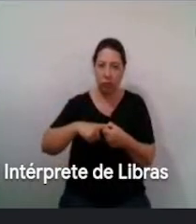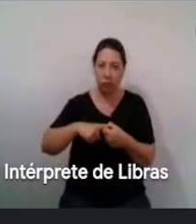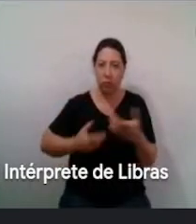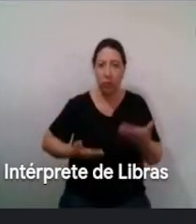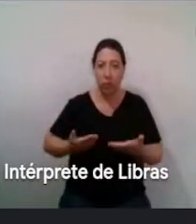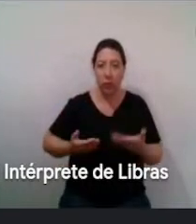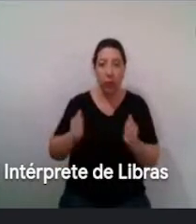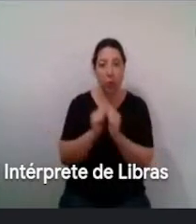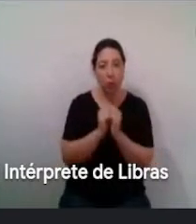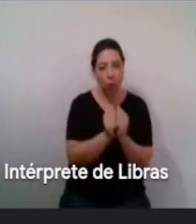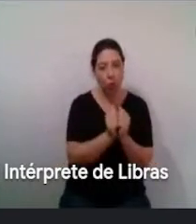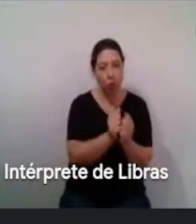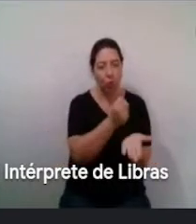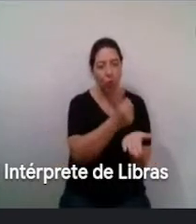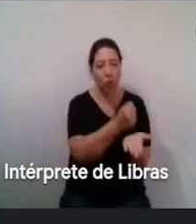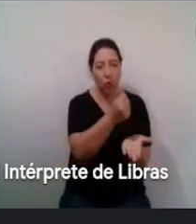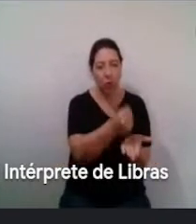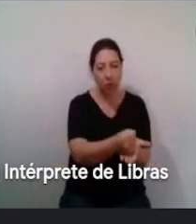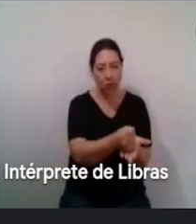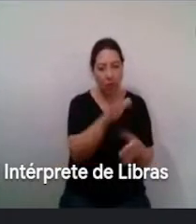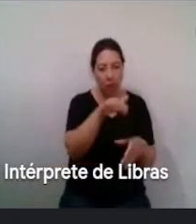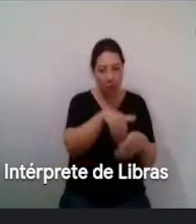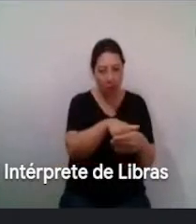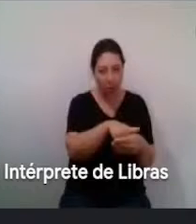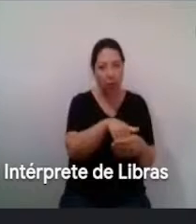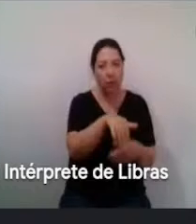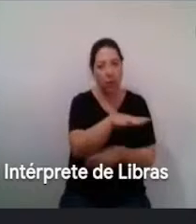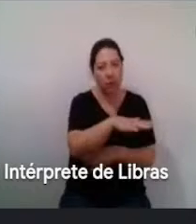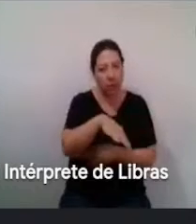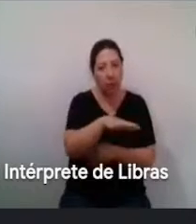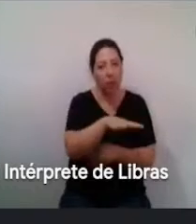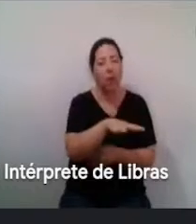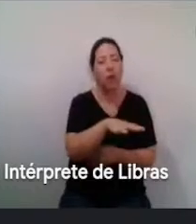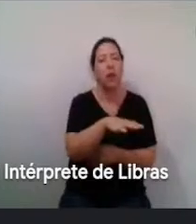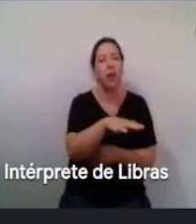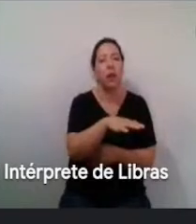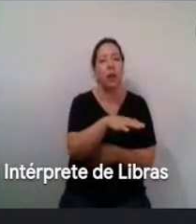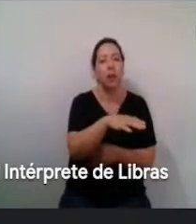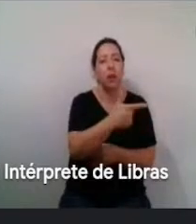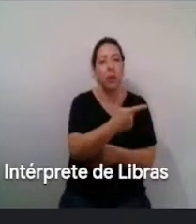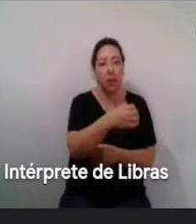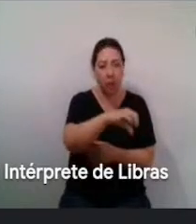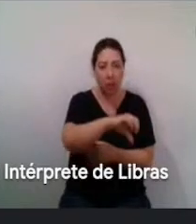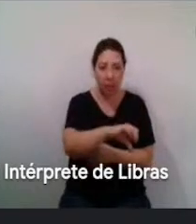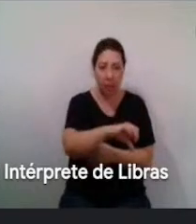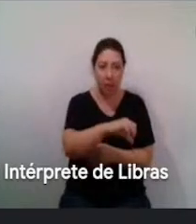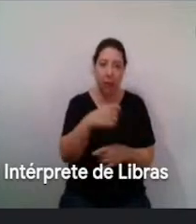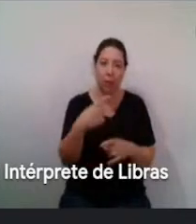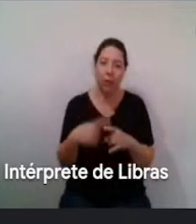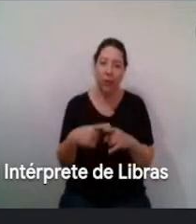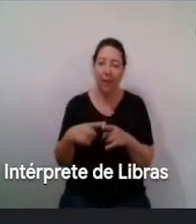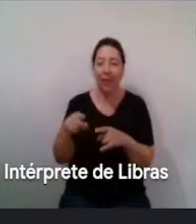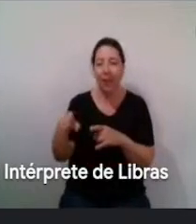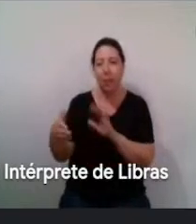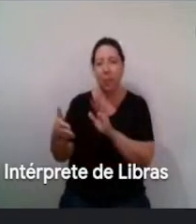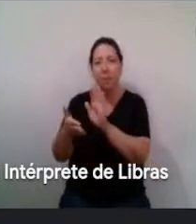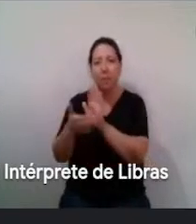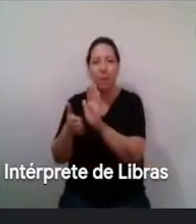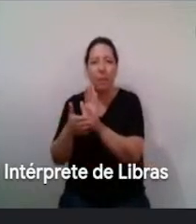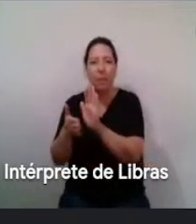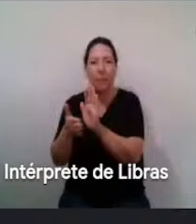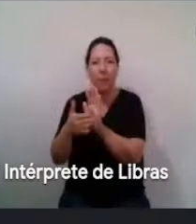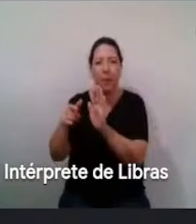ao cartório eleitoral da 29ª Zona Eleitoral, porque restaram frustradas as promessas de ocupação de